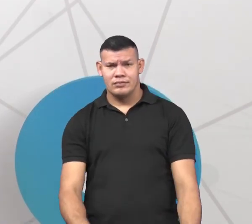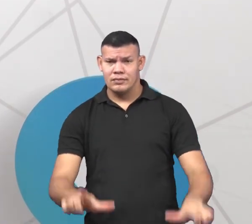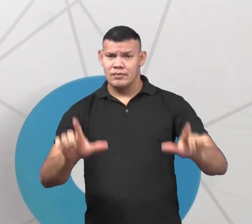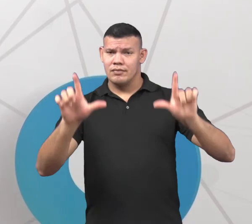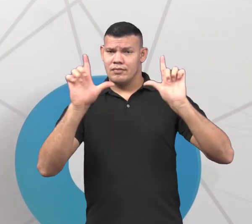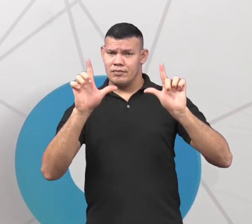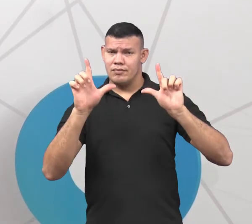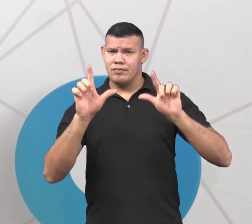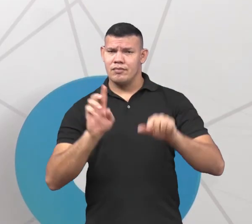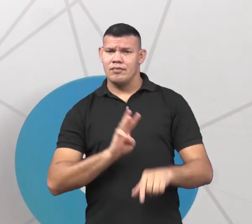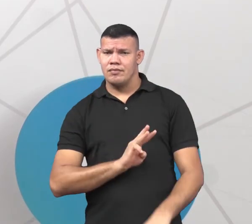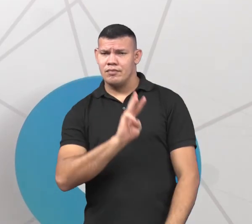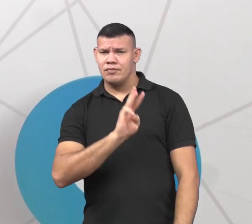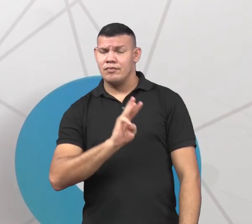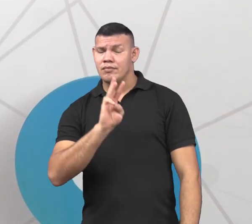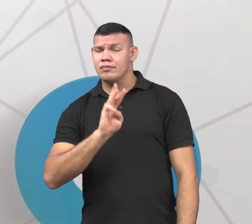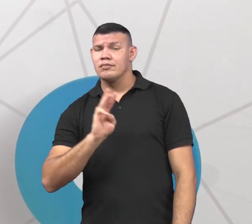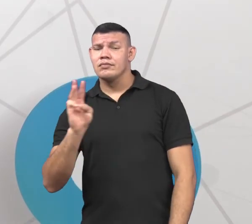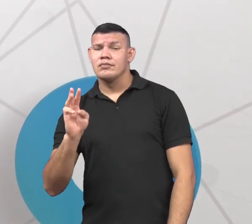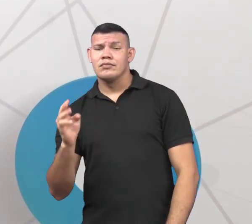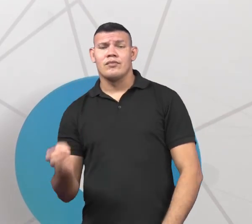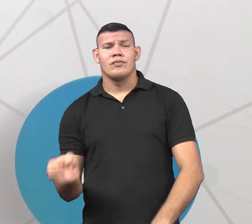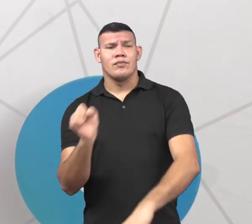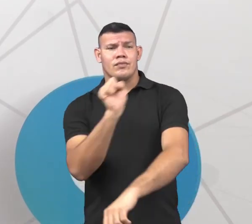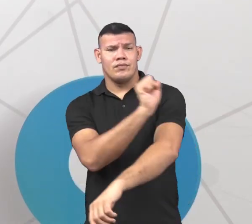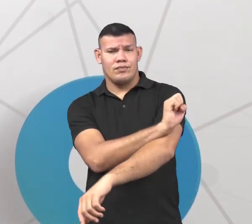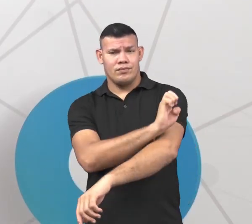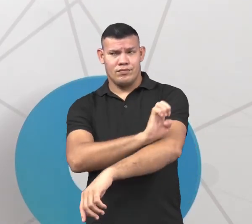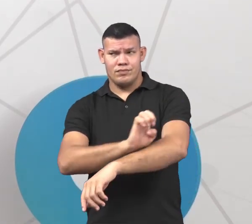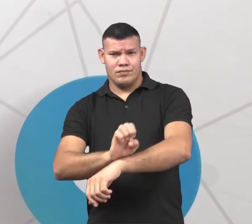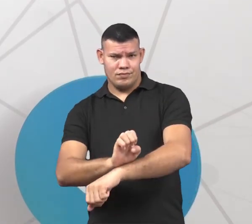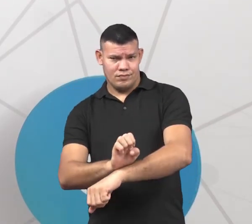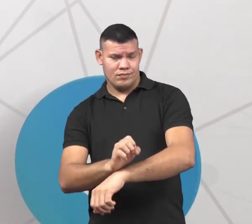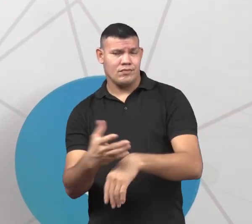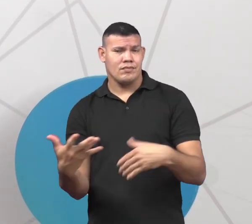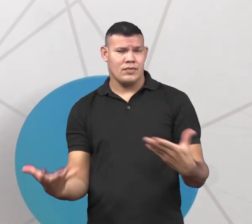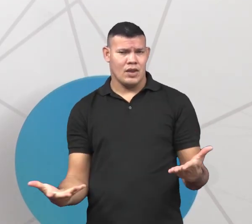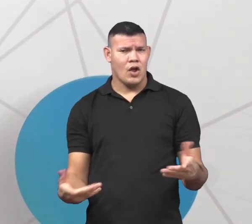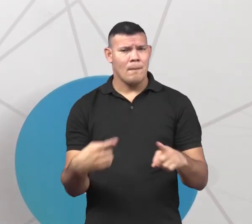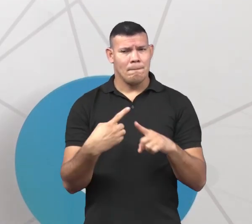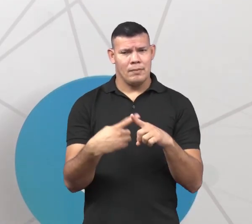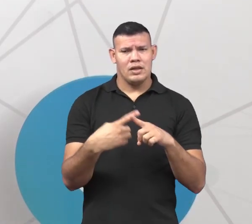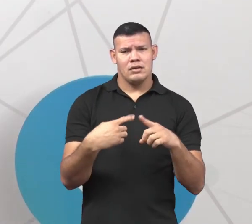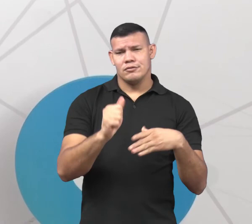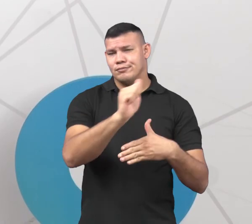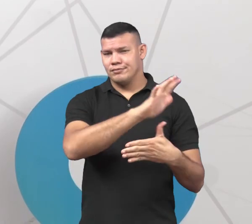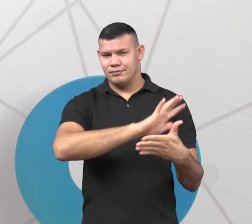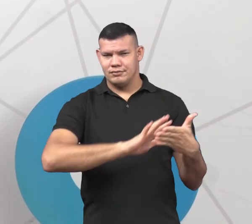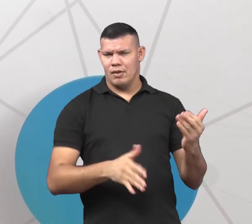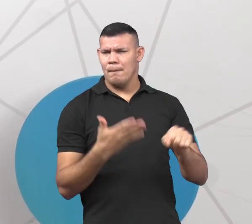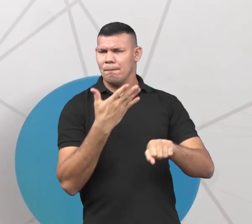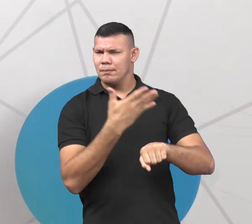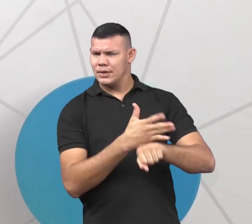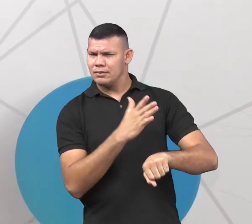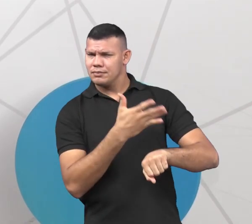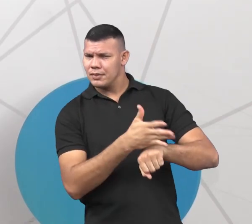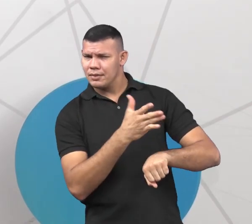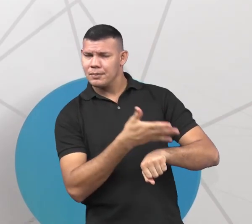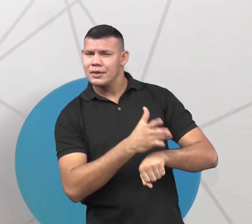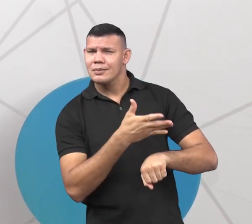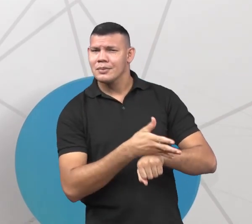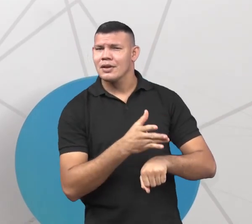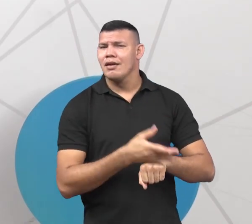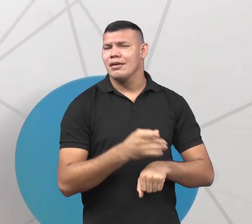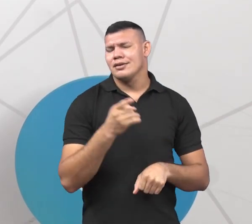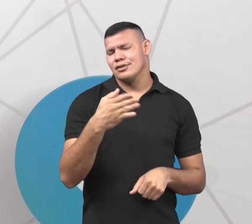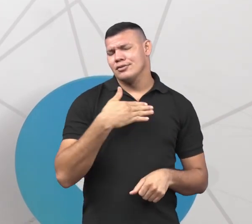de Educação. Quem puder acessar, acessa lá que eu deixei mais alguns exercícios para vocês irem praticando, certo? Espero que